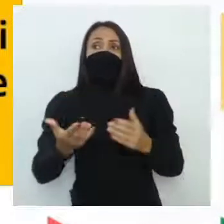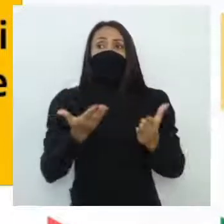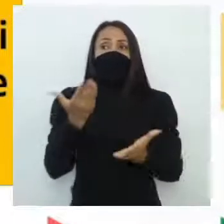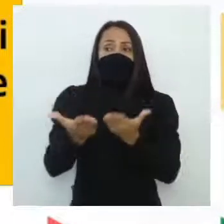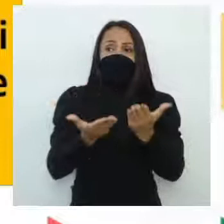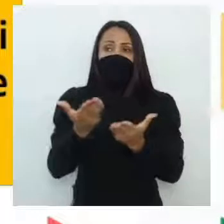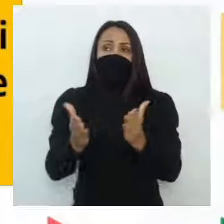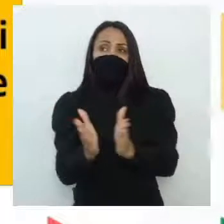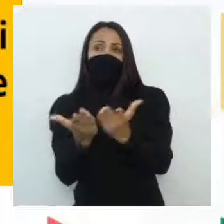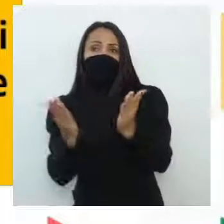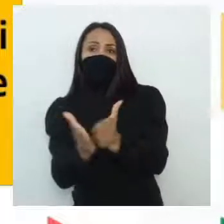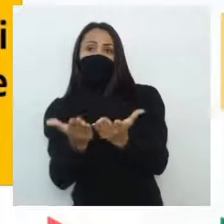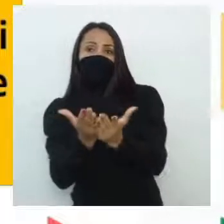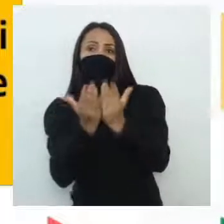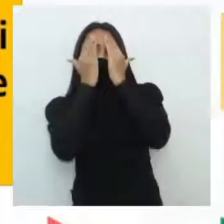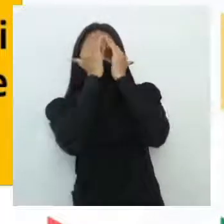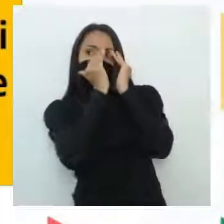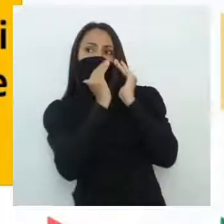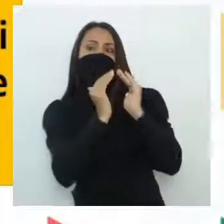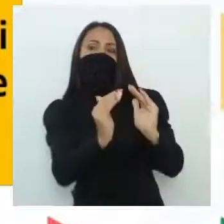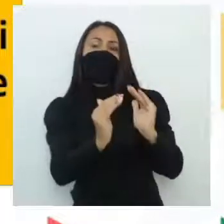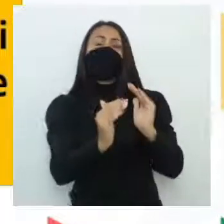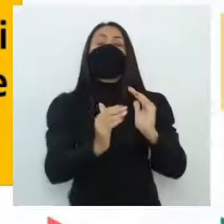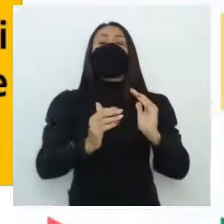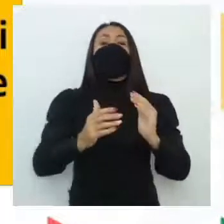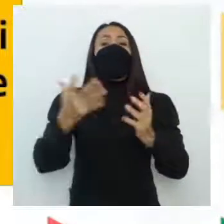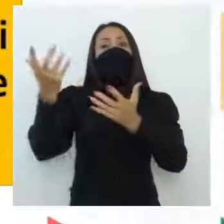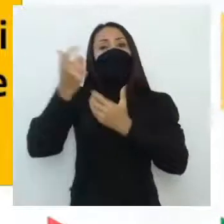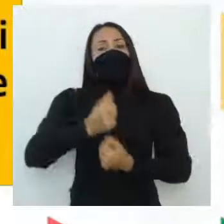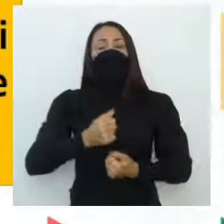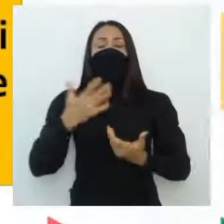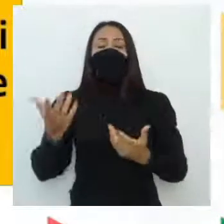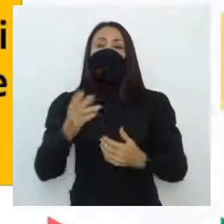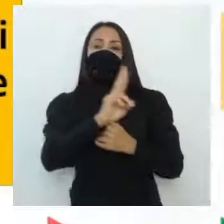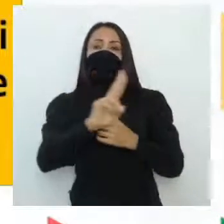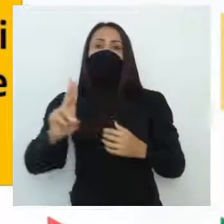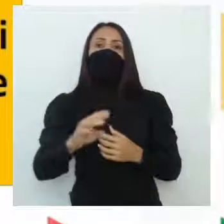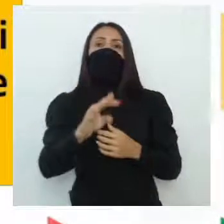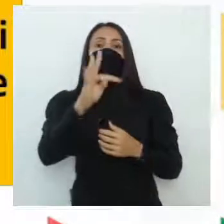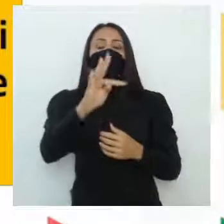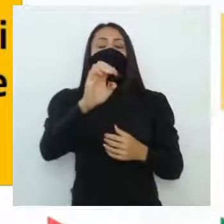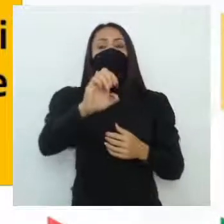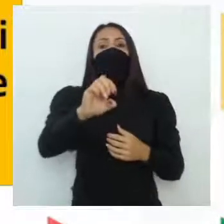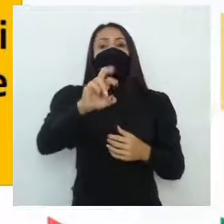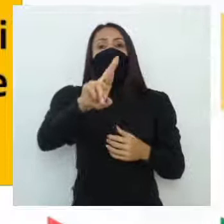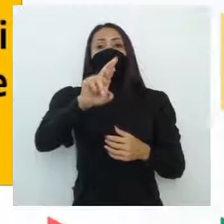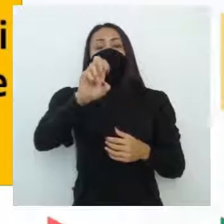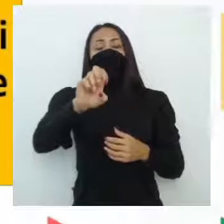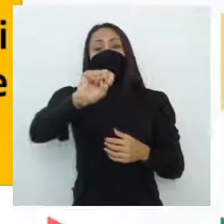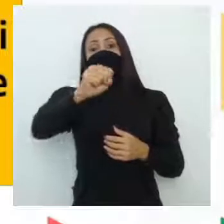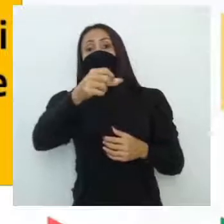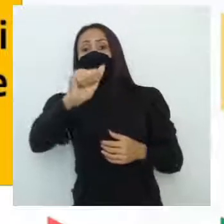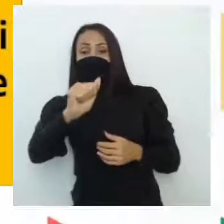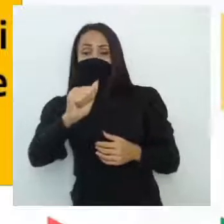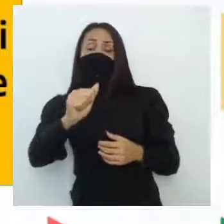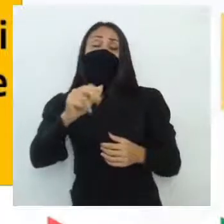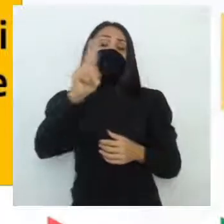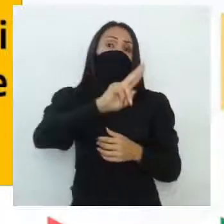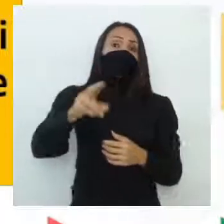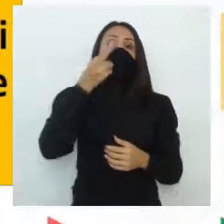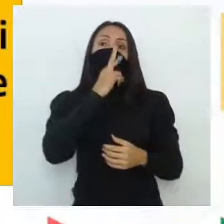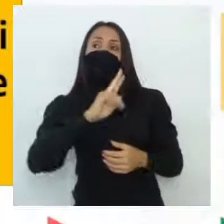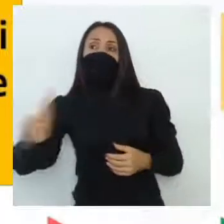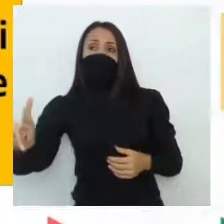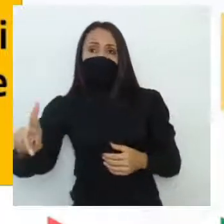e obediência, recebendo o nome de Teresa. Ela, que era Agnes, recebeu o nome religioso de Teresa.